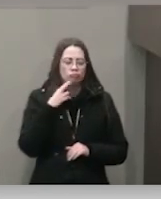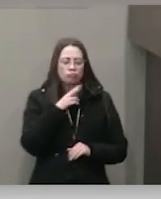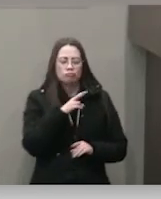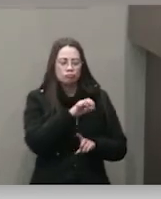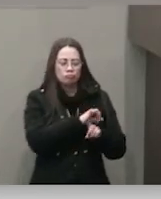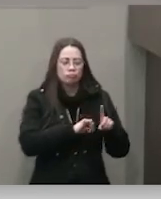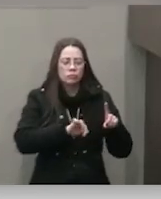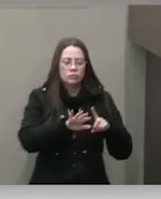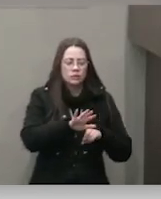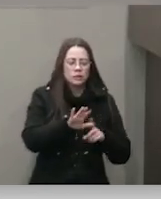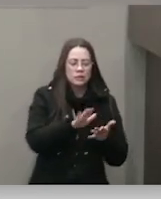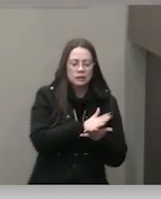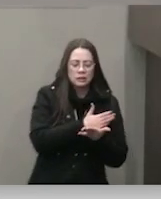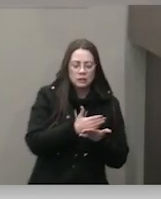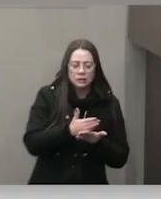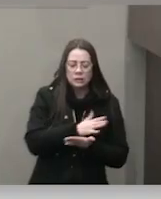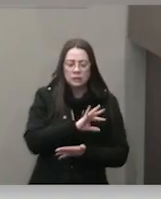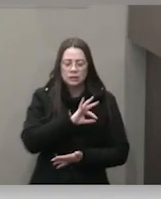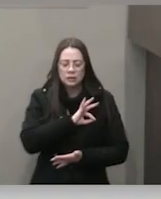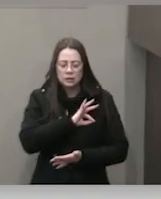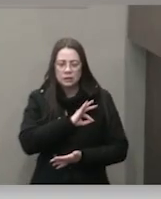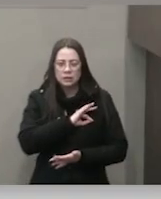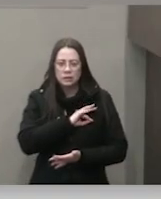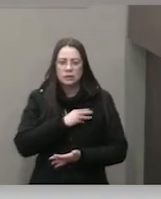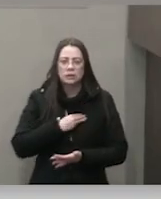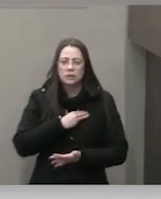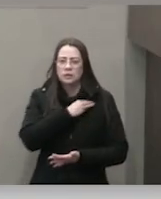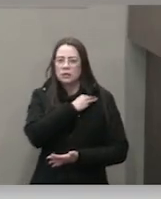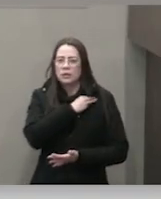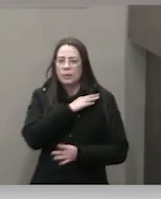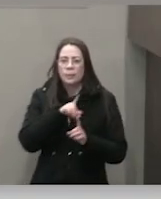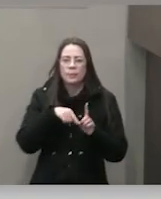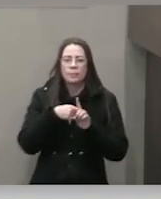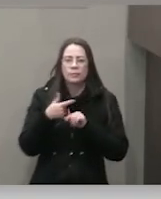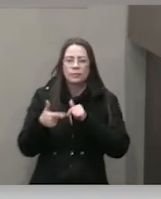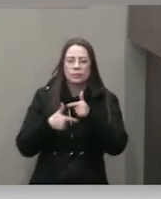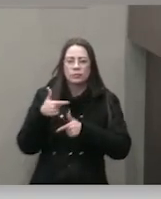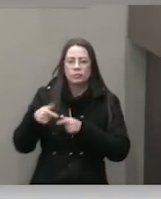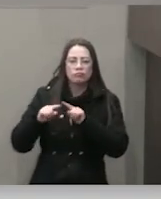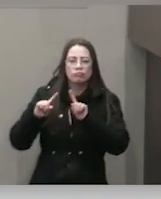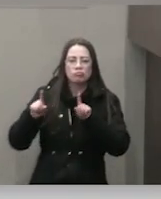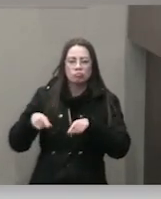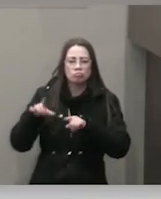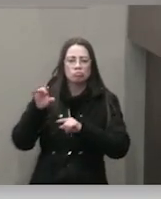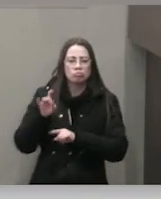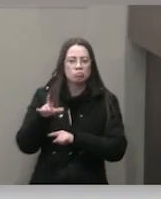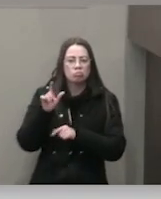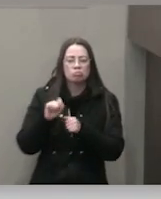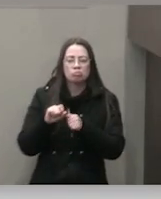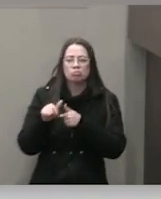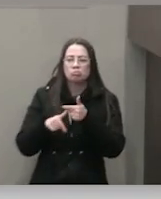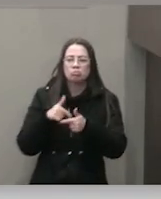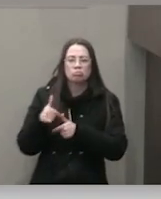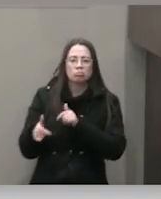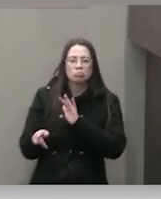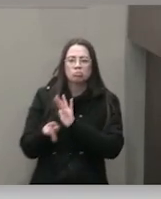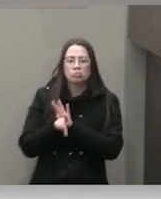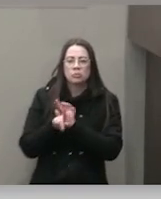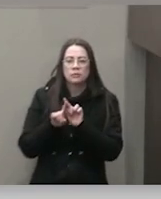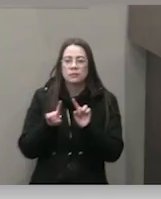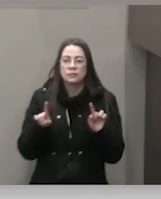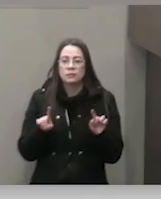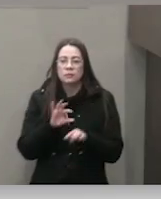vezes, policial militar é só mais um servidor público. Está apenas ali. Mas a